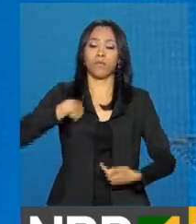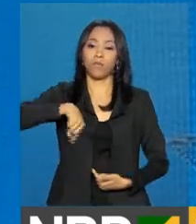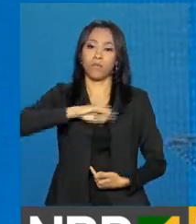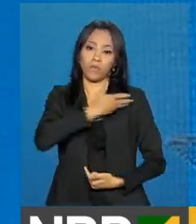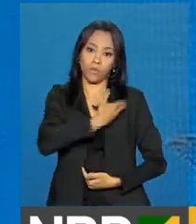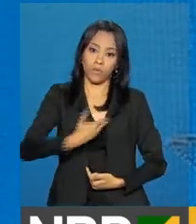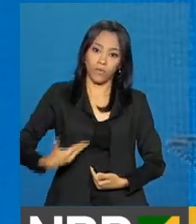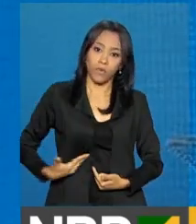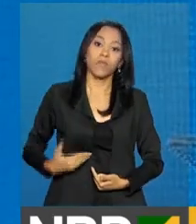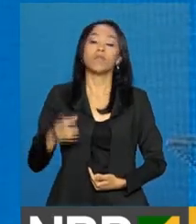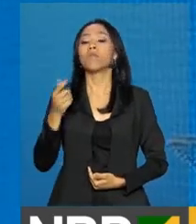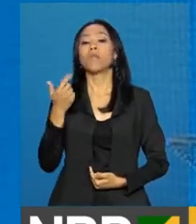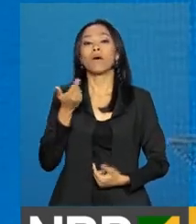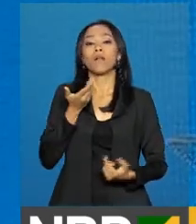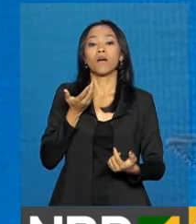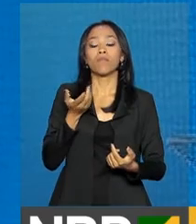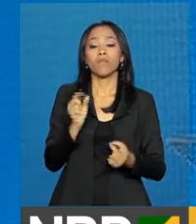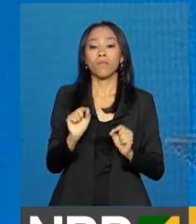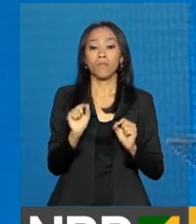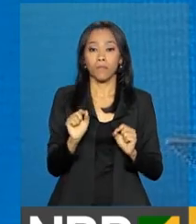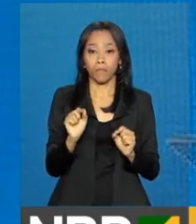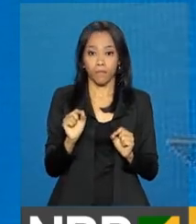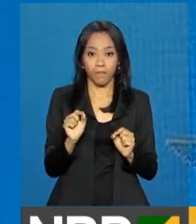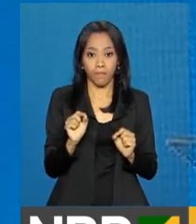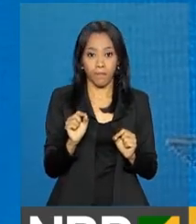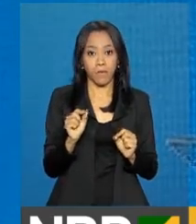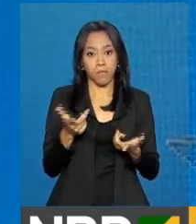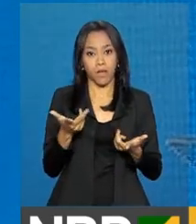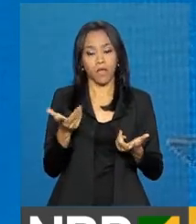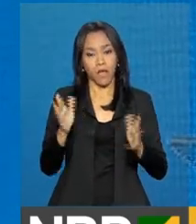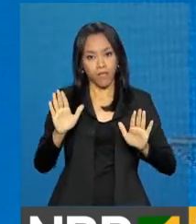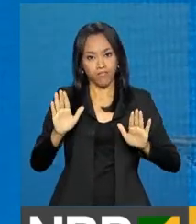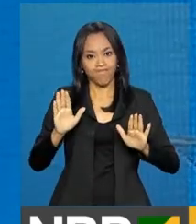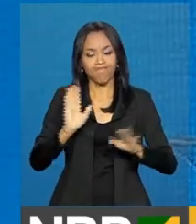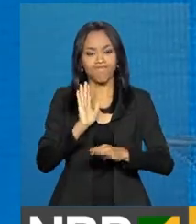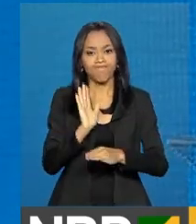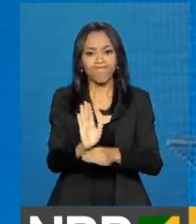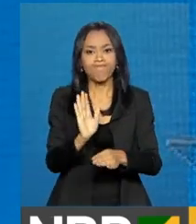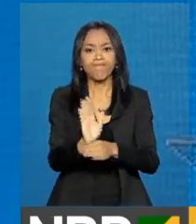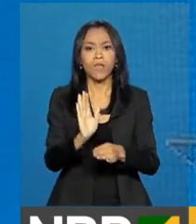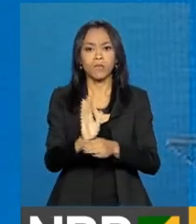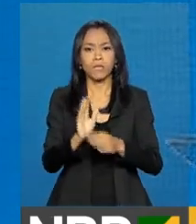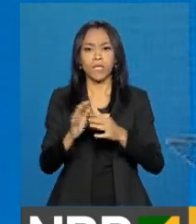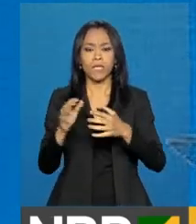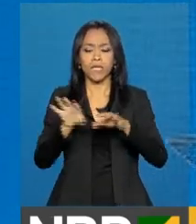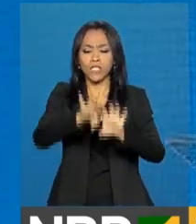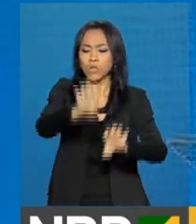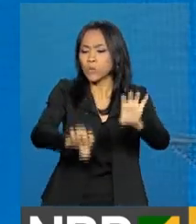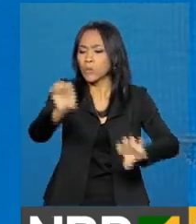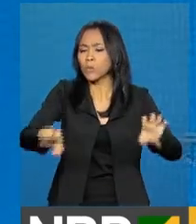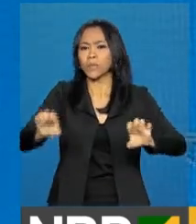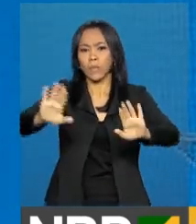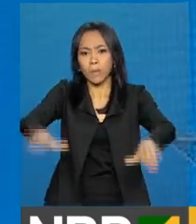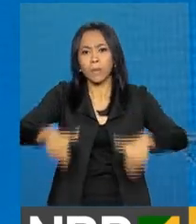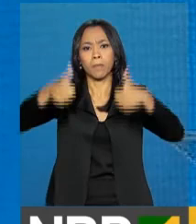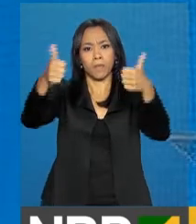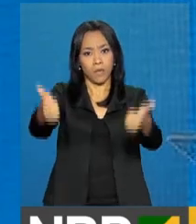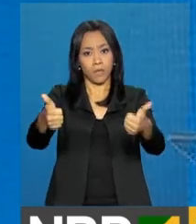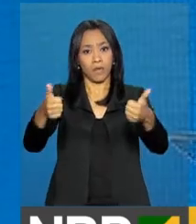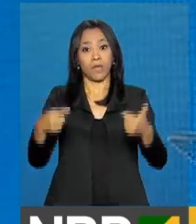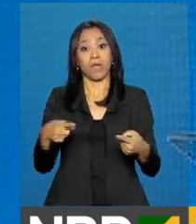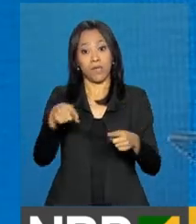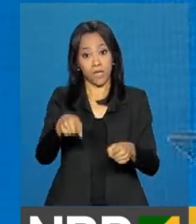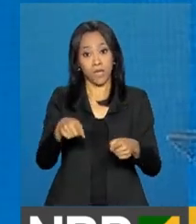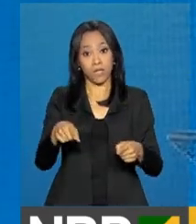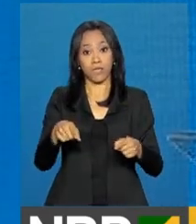a infraestrutura do país. Este avançar parcerias, na verdade, trouxe mais segurança jurídica